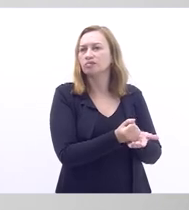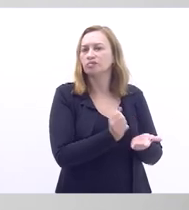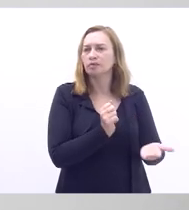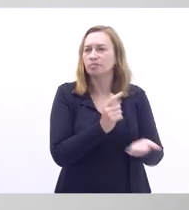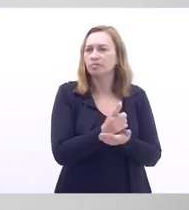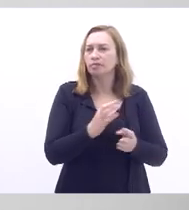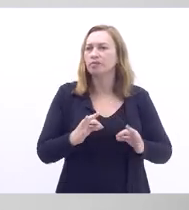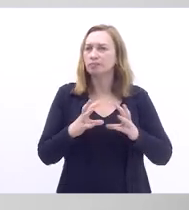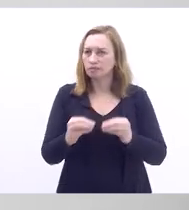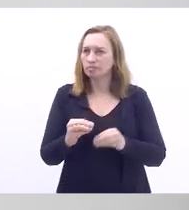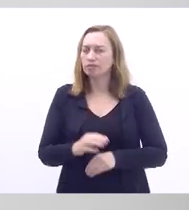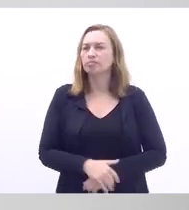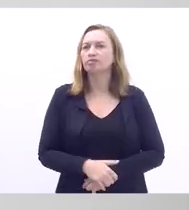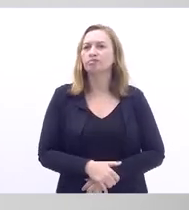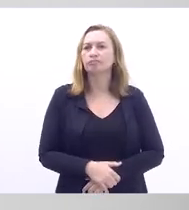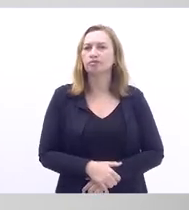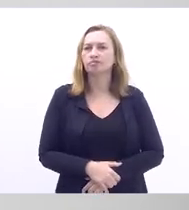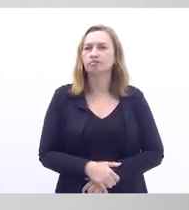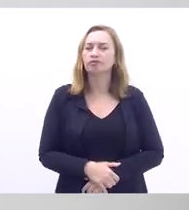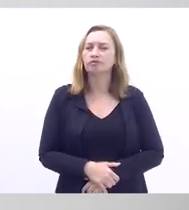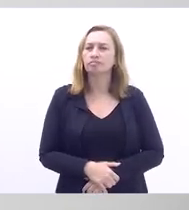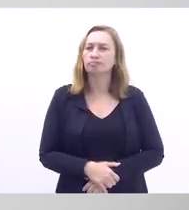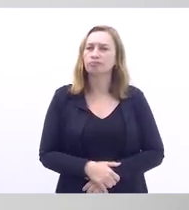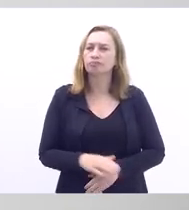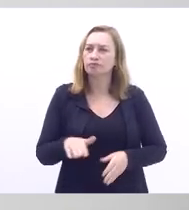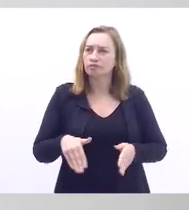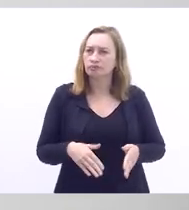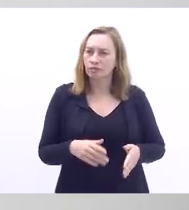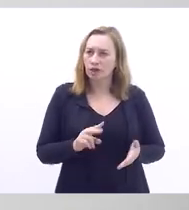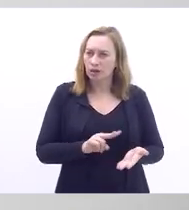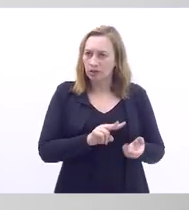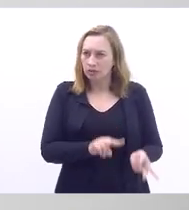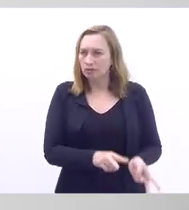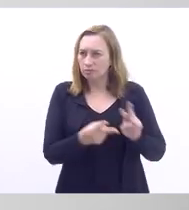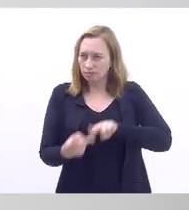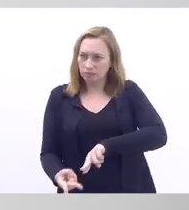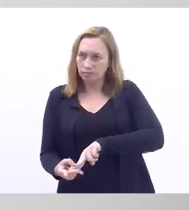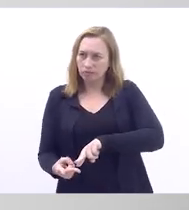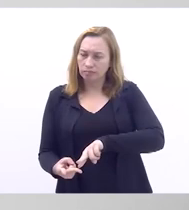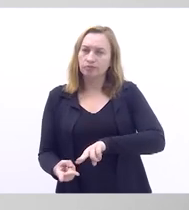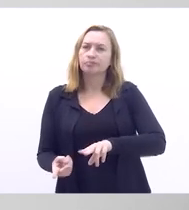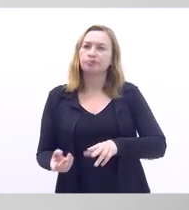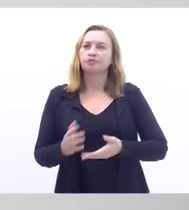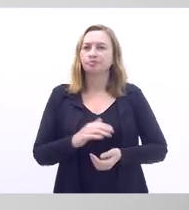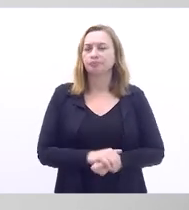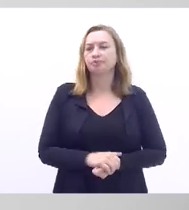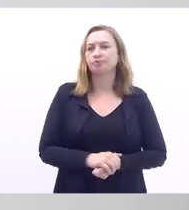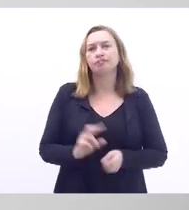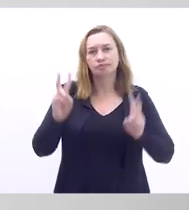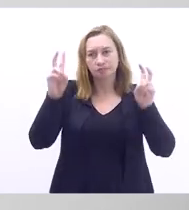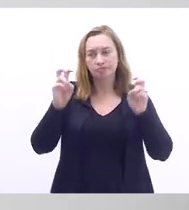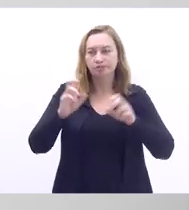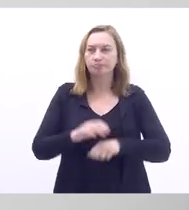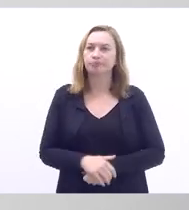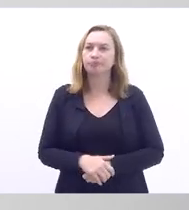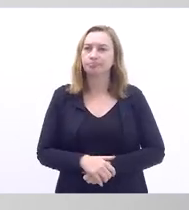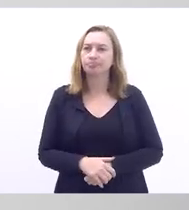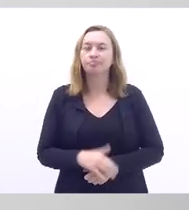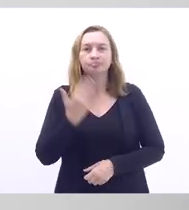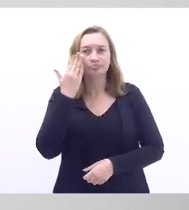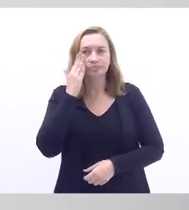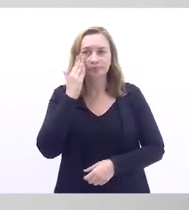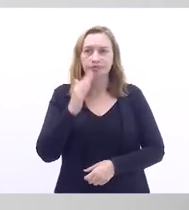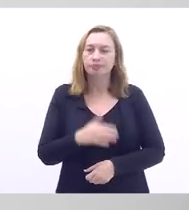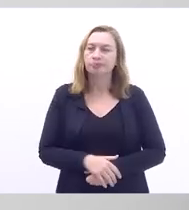e não é a gente tentando dessa forma encaminhar o destravamento desse foco bebê de sistemas tem uma